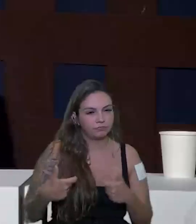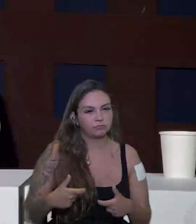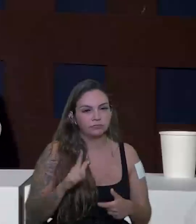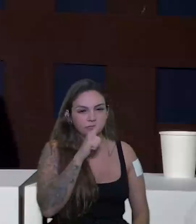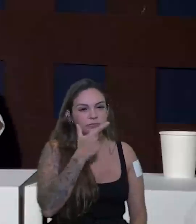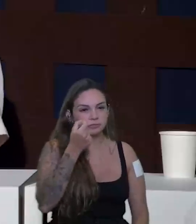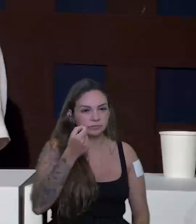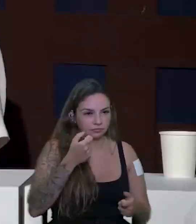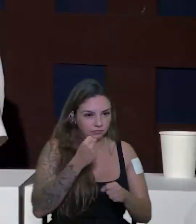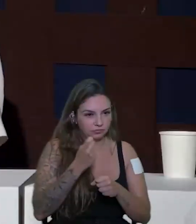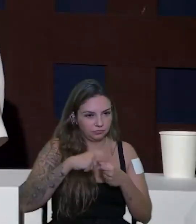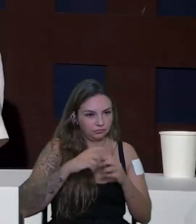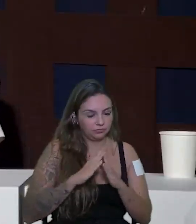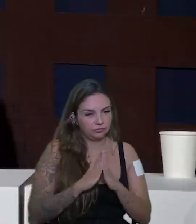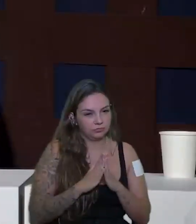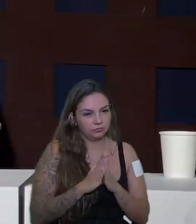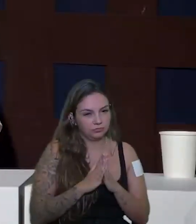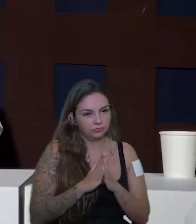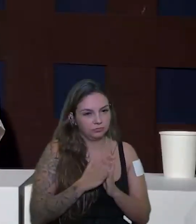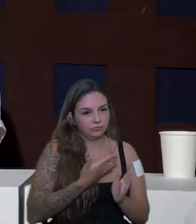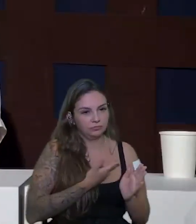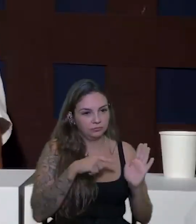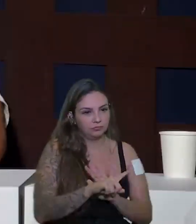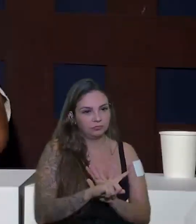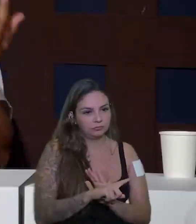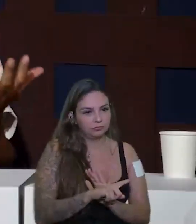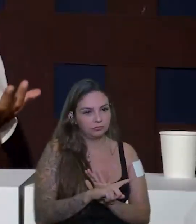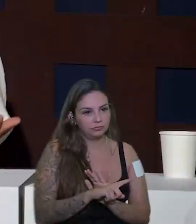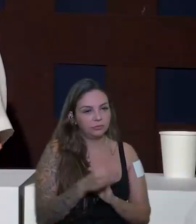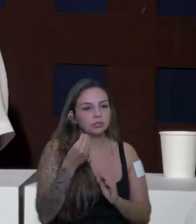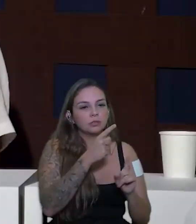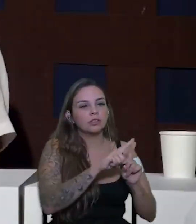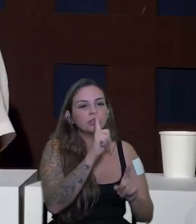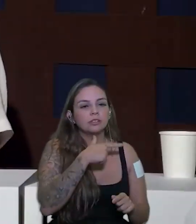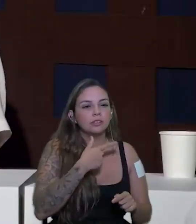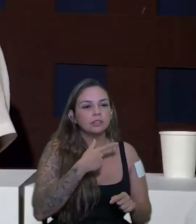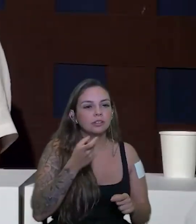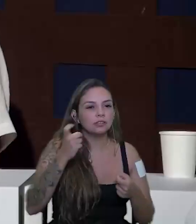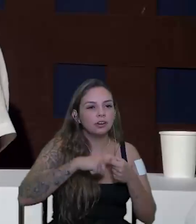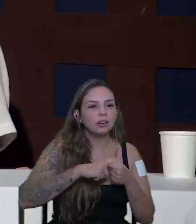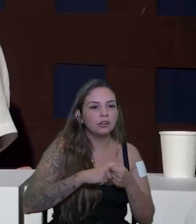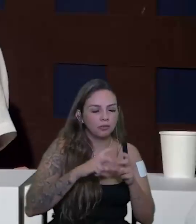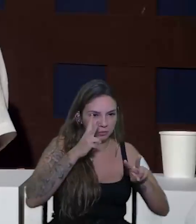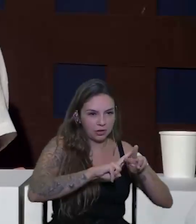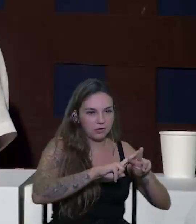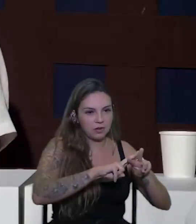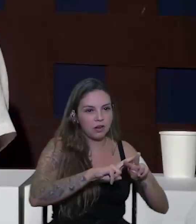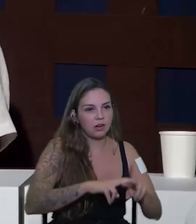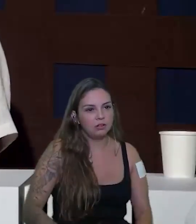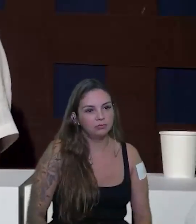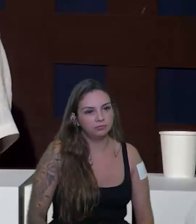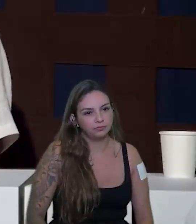enfim, demora 20 anos para voltar para casa. E aí um dos amigos pergunta, mas por que esse cara demorou tanto tempo para voltar? Ele ficou preso?